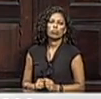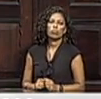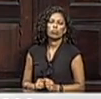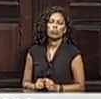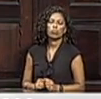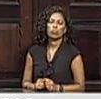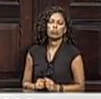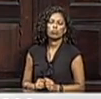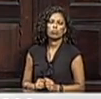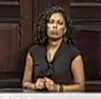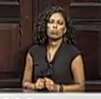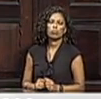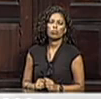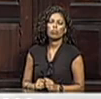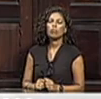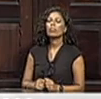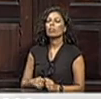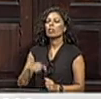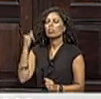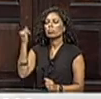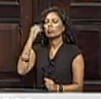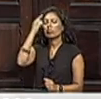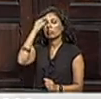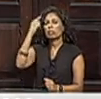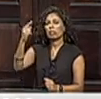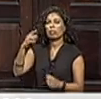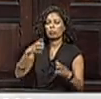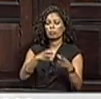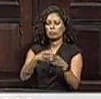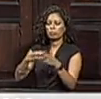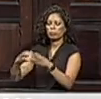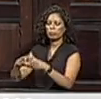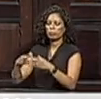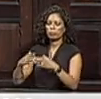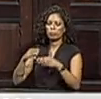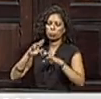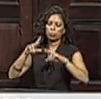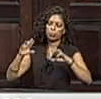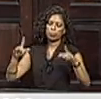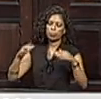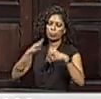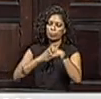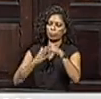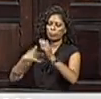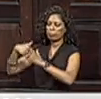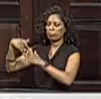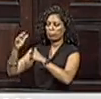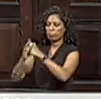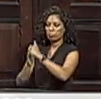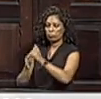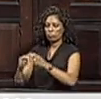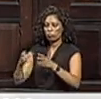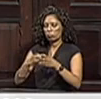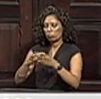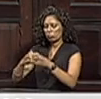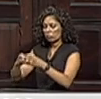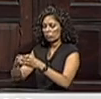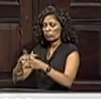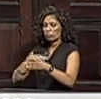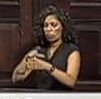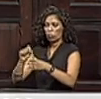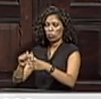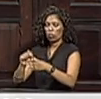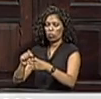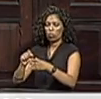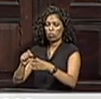nível médio, de diversas atividades, que têm que ter uma formação específica, que têm